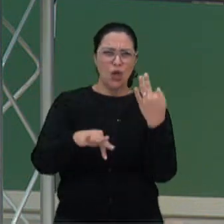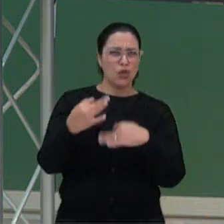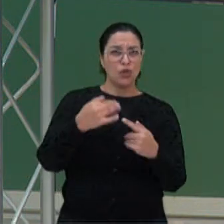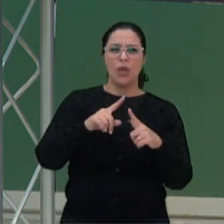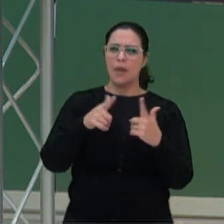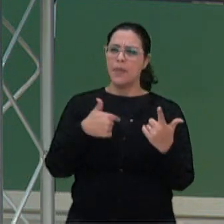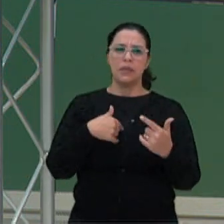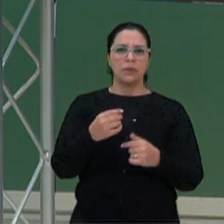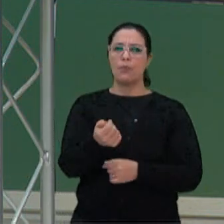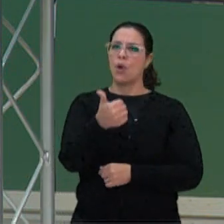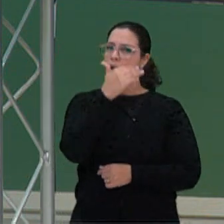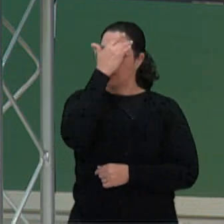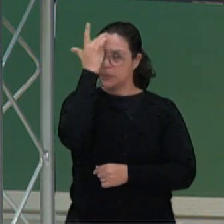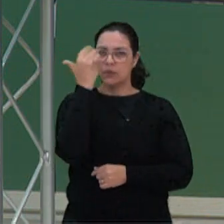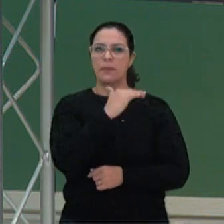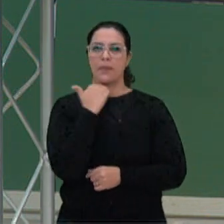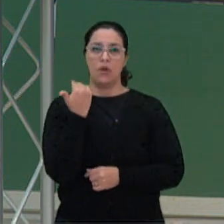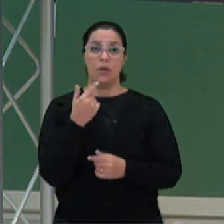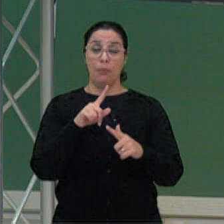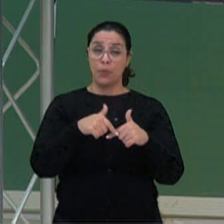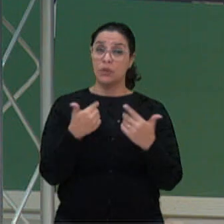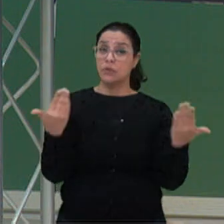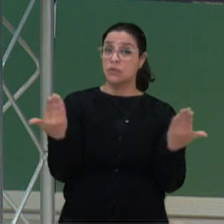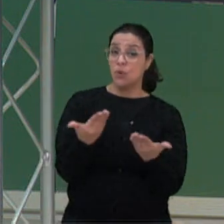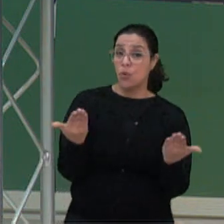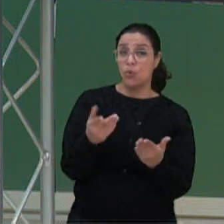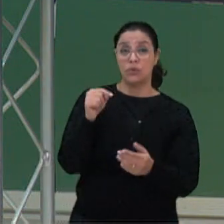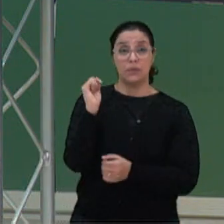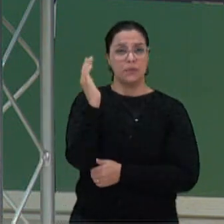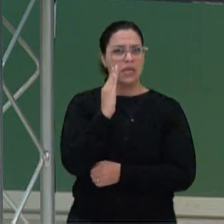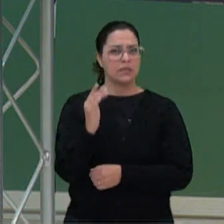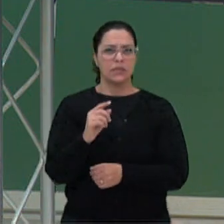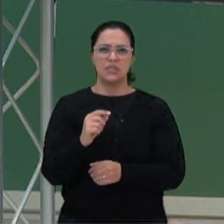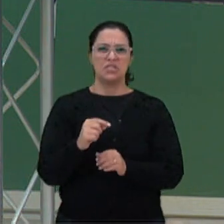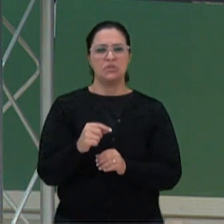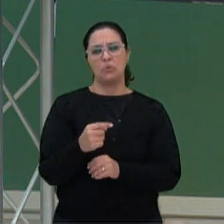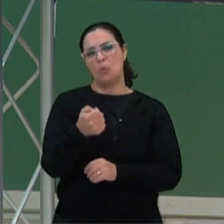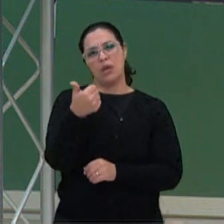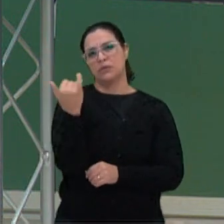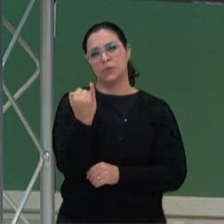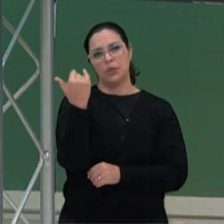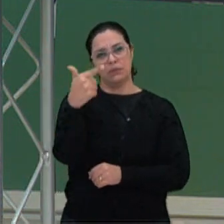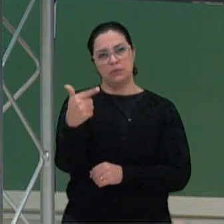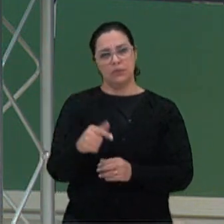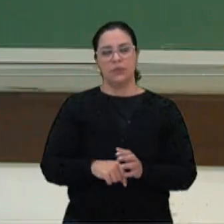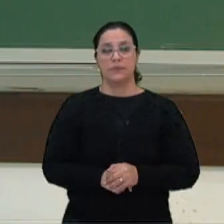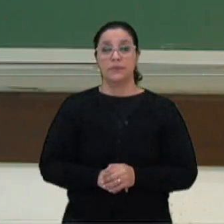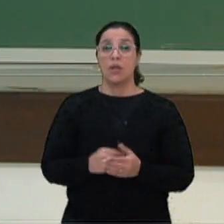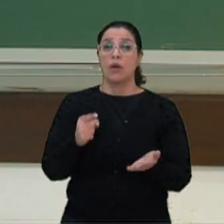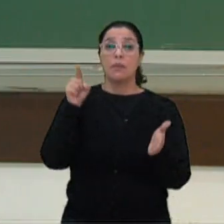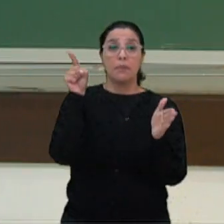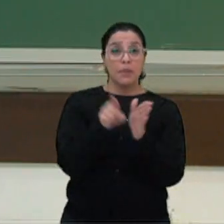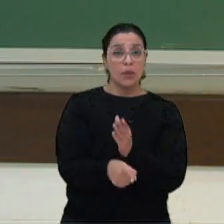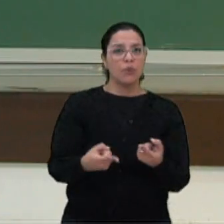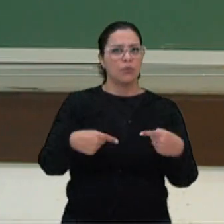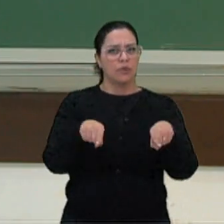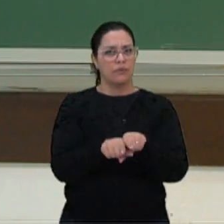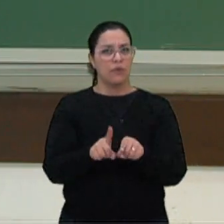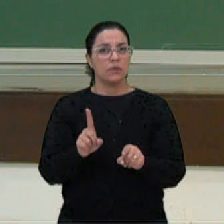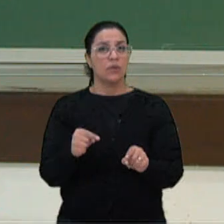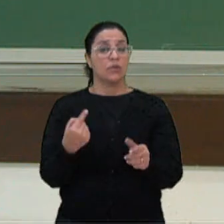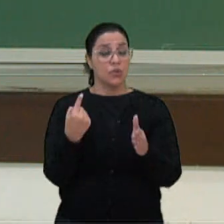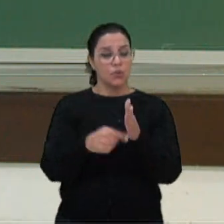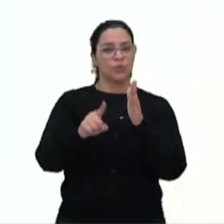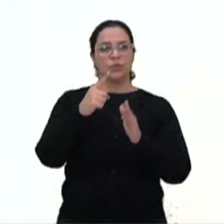por causa dessa doença. Então, pra gente, ela aqui hoje é a menos importante. Mais um quiz, então, pra gente ir para a